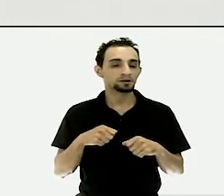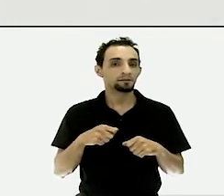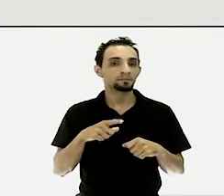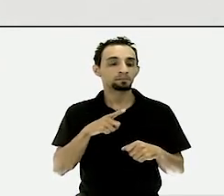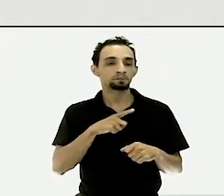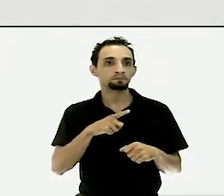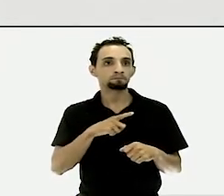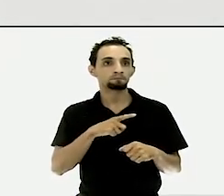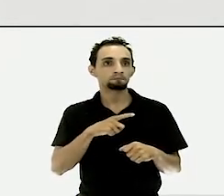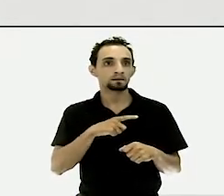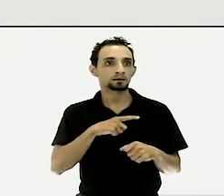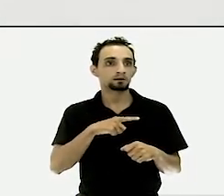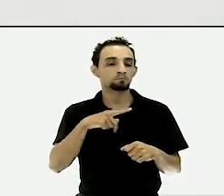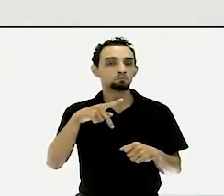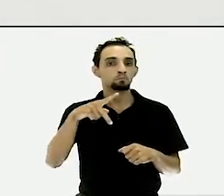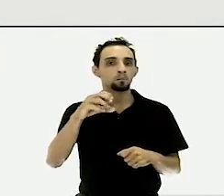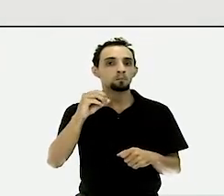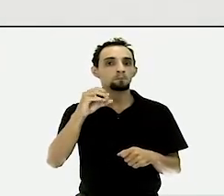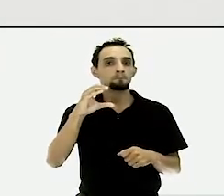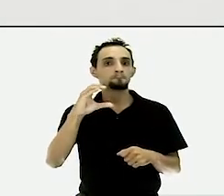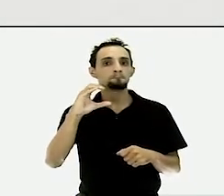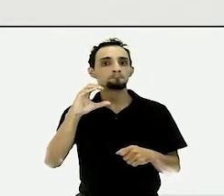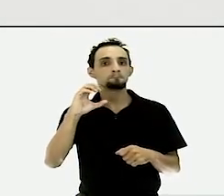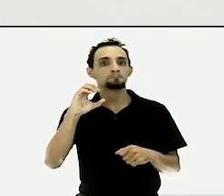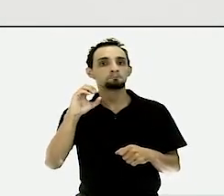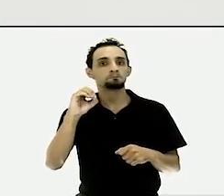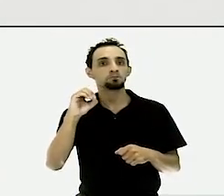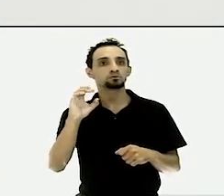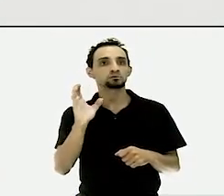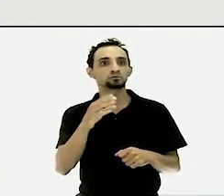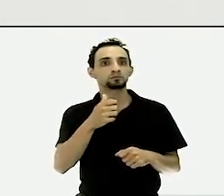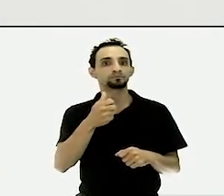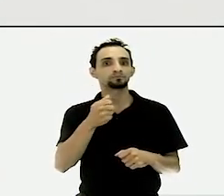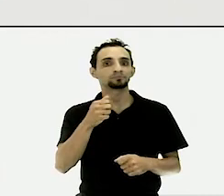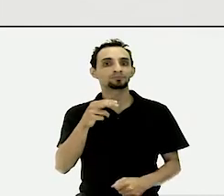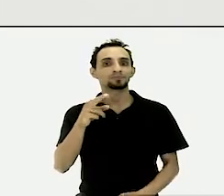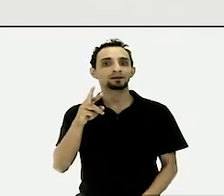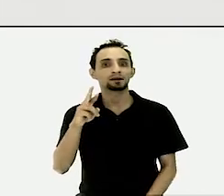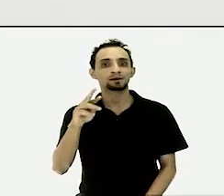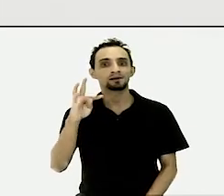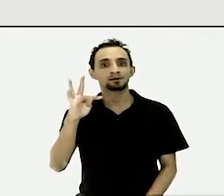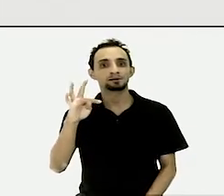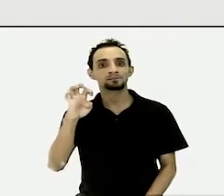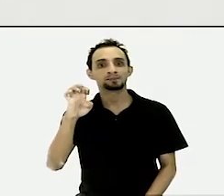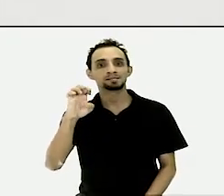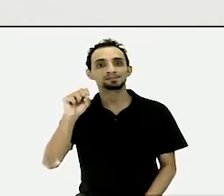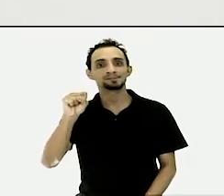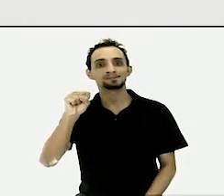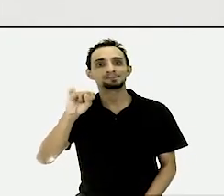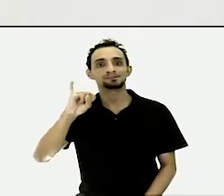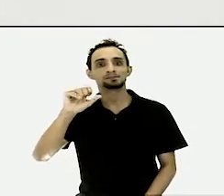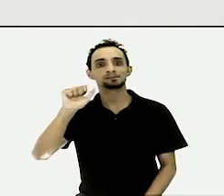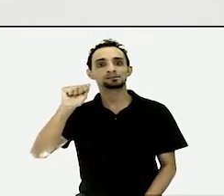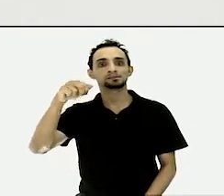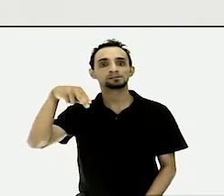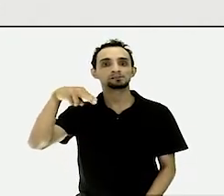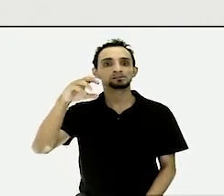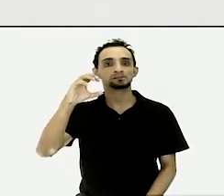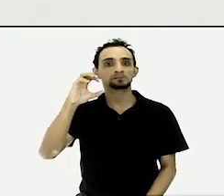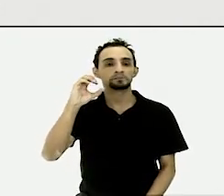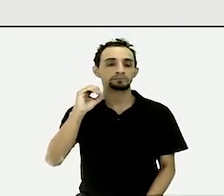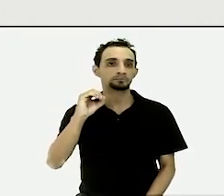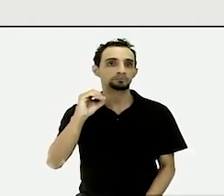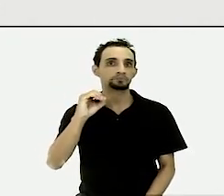esse treinamento para as crianças. Até o Guto me mandou mensagem ontem, você viu, Auro? Falei, Guto, vamos implantar nas escolas para as